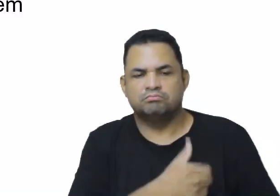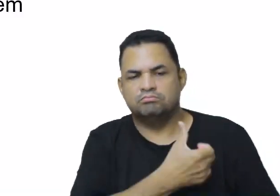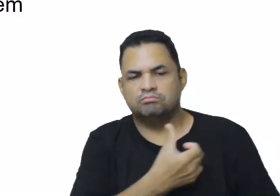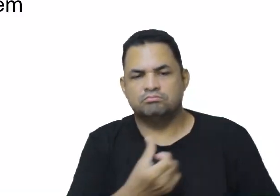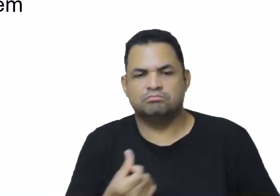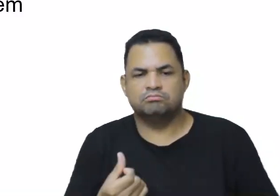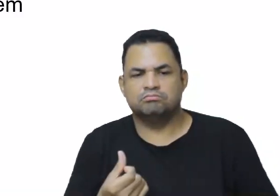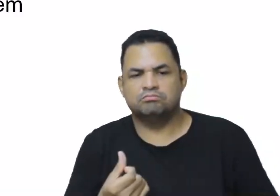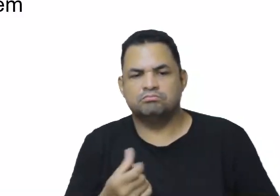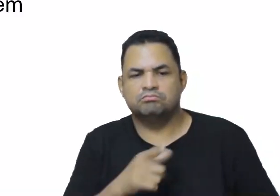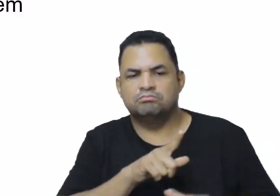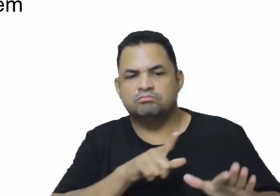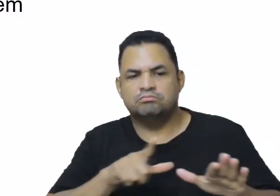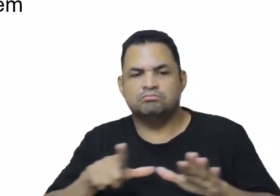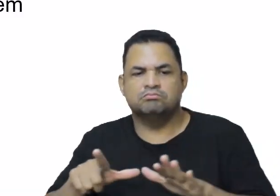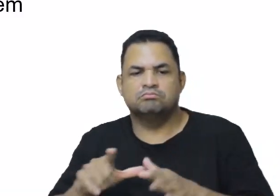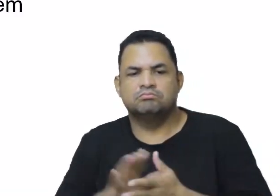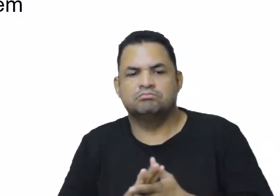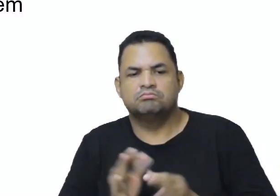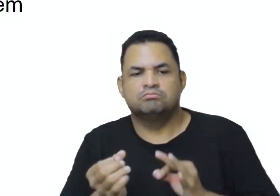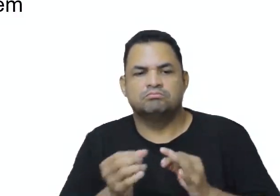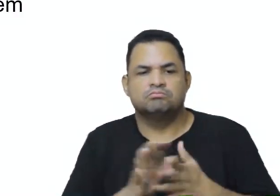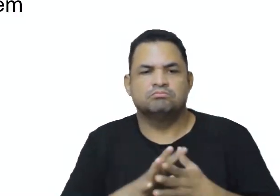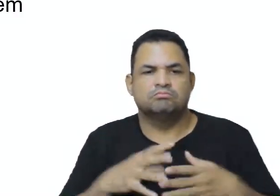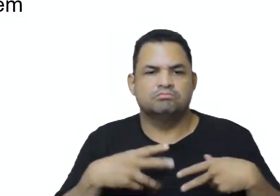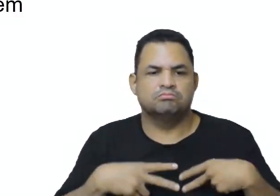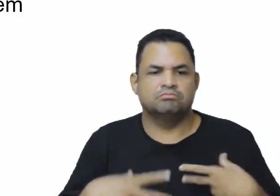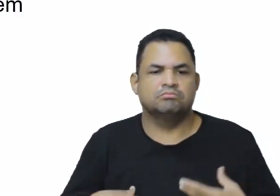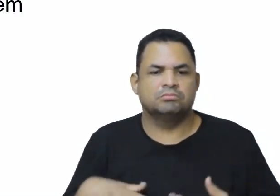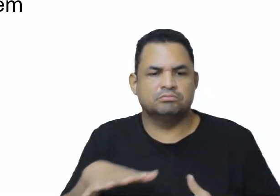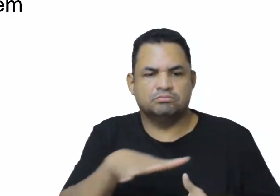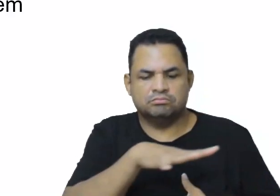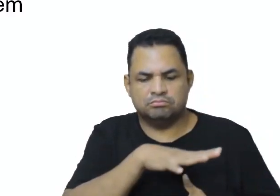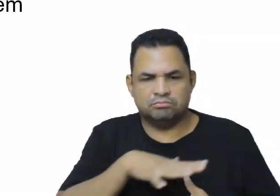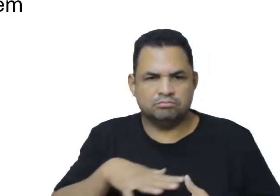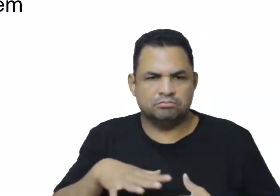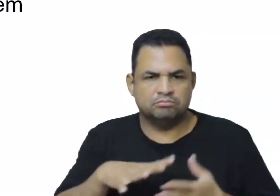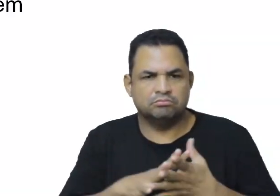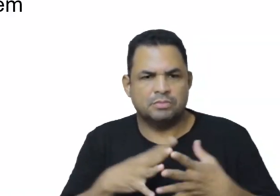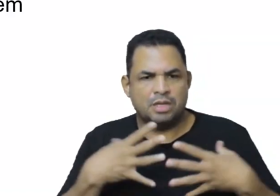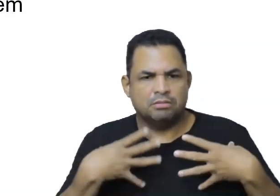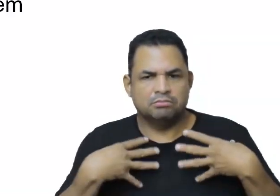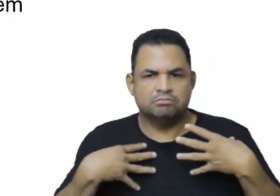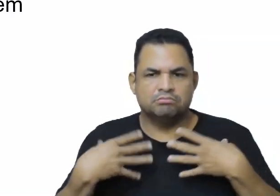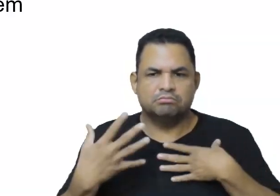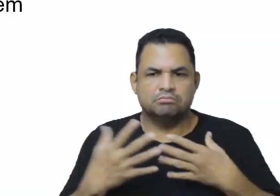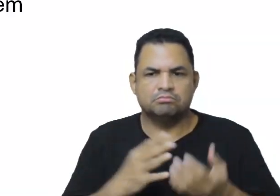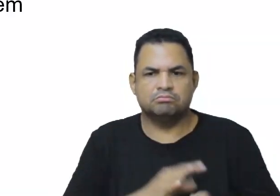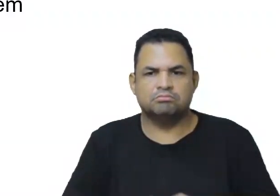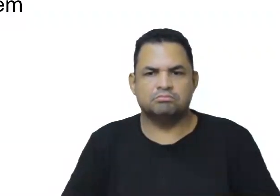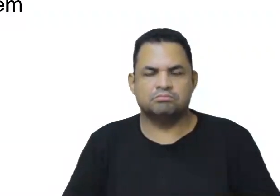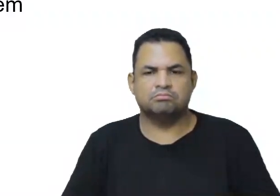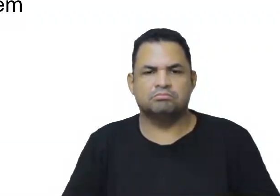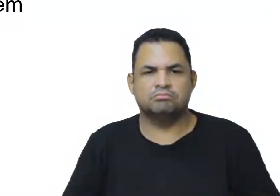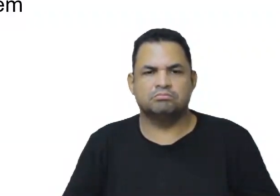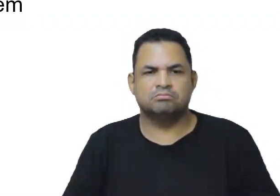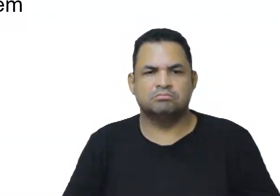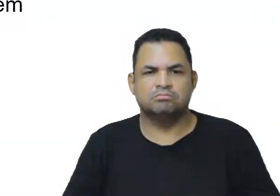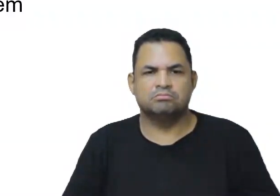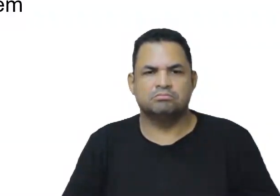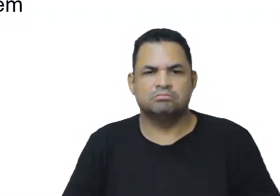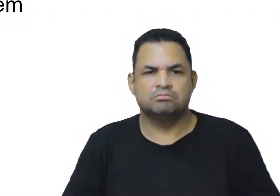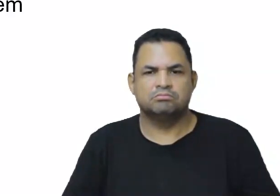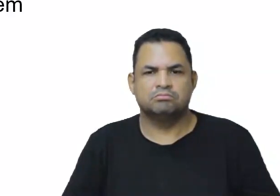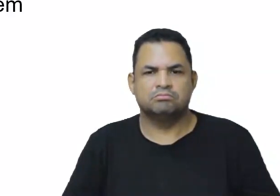Na 16ª semana, o feto explora o corpo e o ambiente com suas mãos. Ou seja,